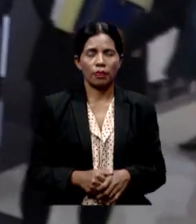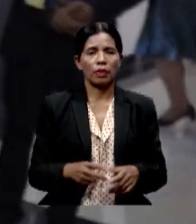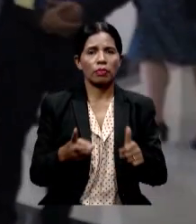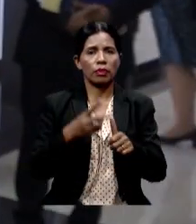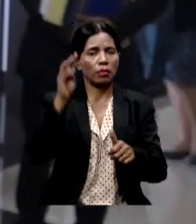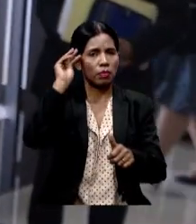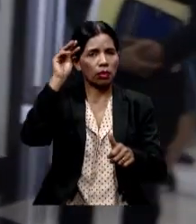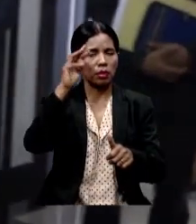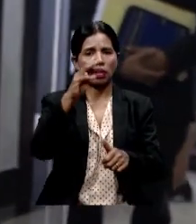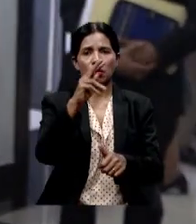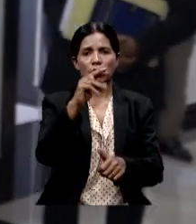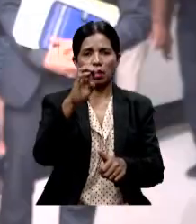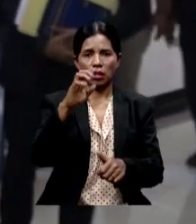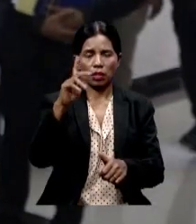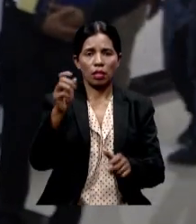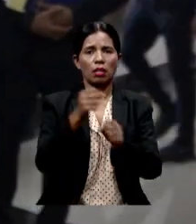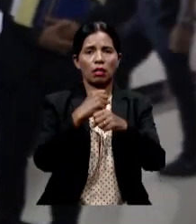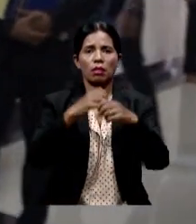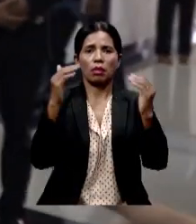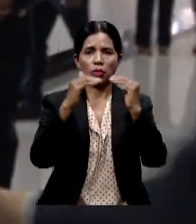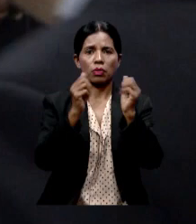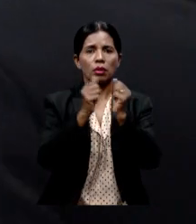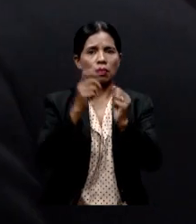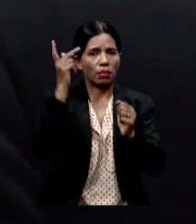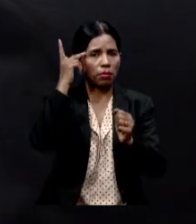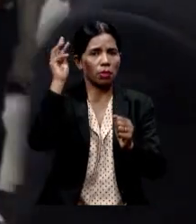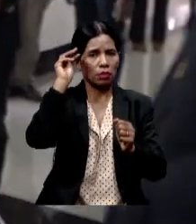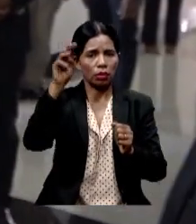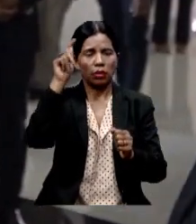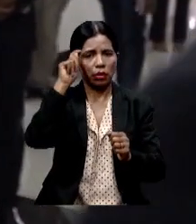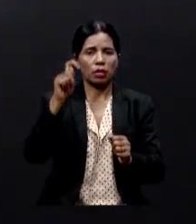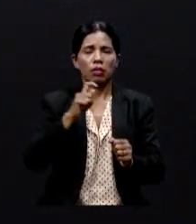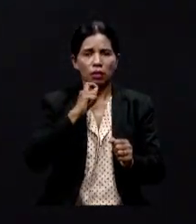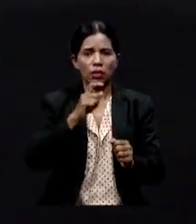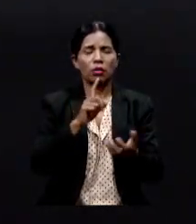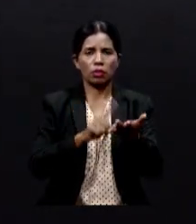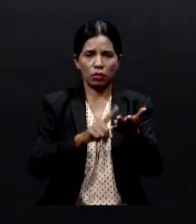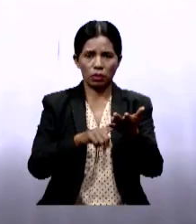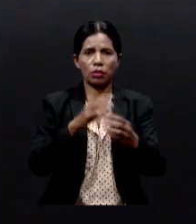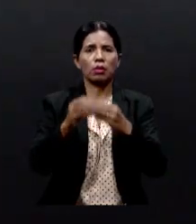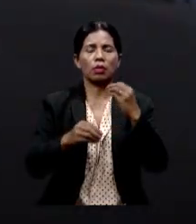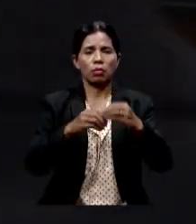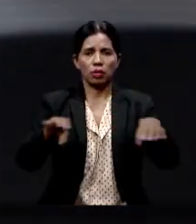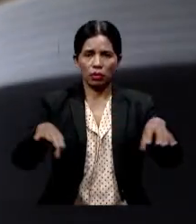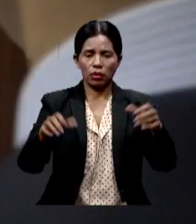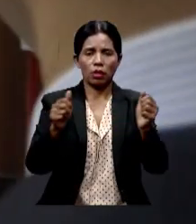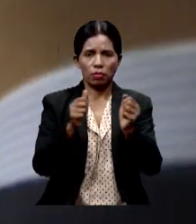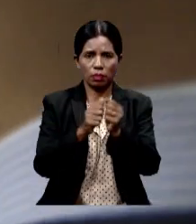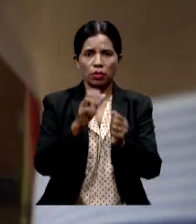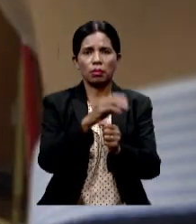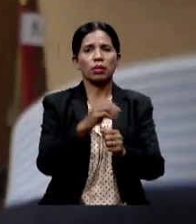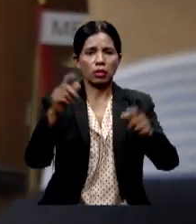Vice-ministro de Negócios Estrangeiros China halau encontro com o primeiro-ministro Kairala Sanano Guzmão, onde discute com a cooperação bilateral